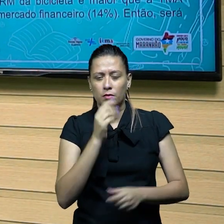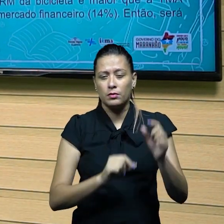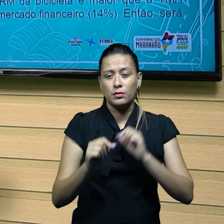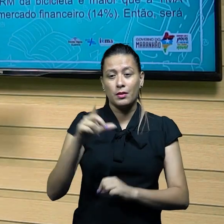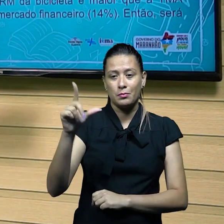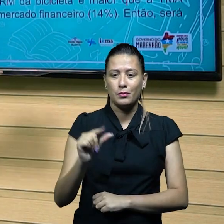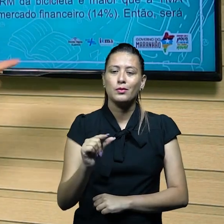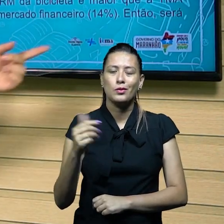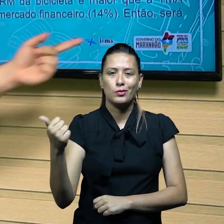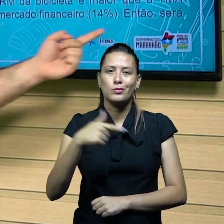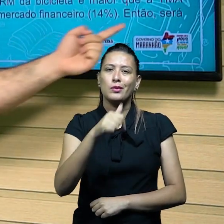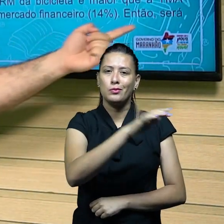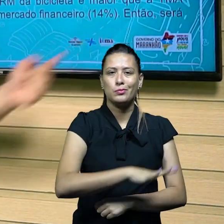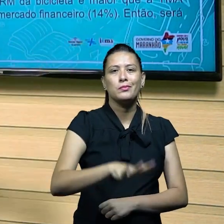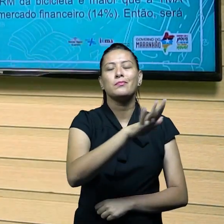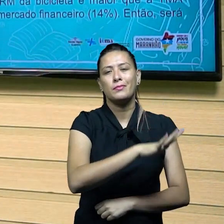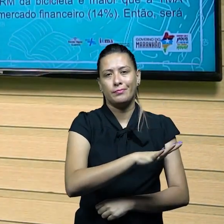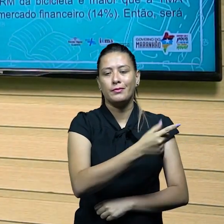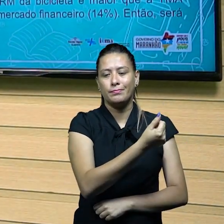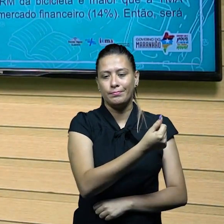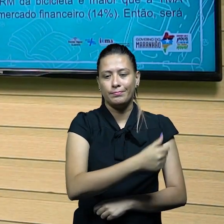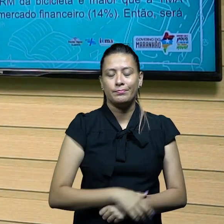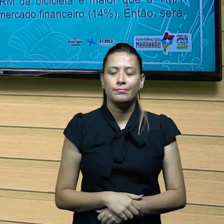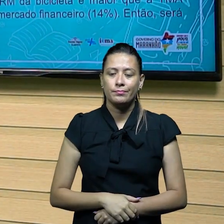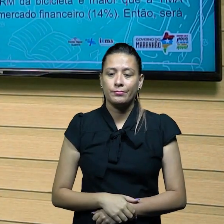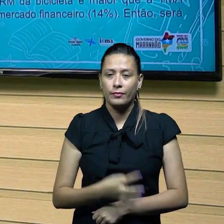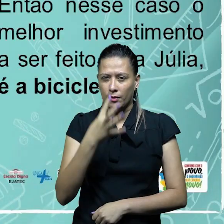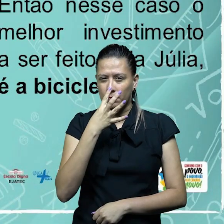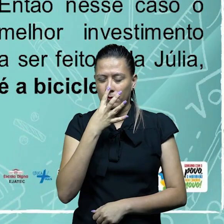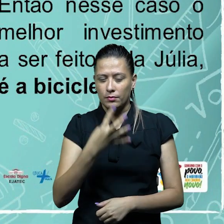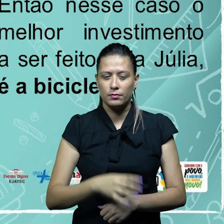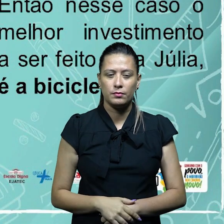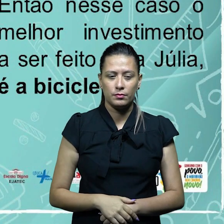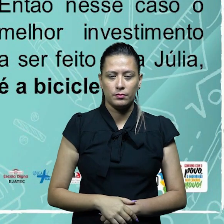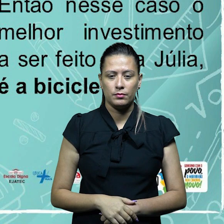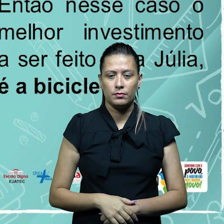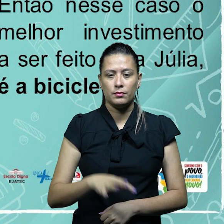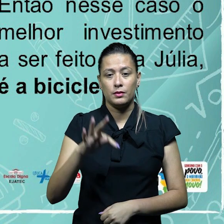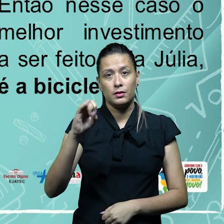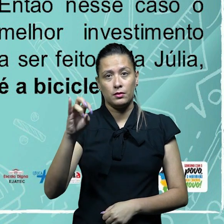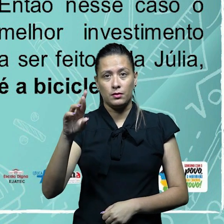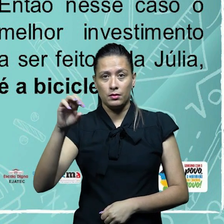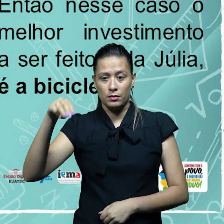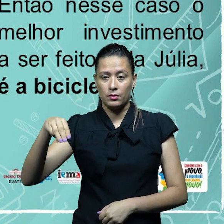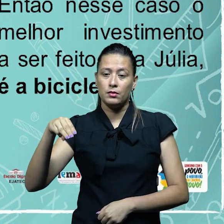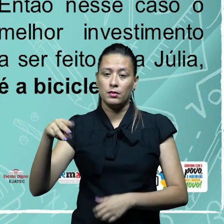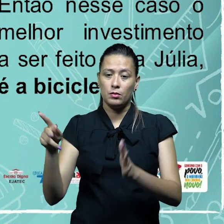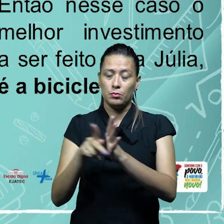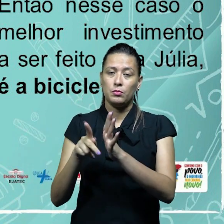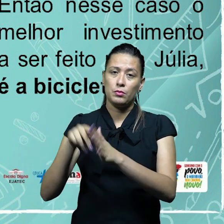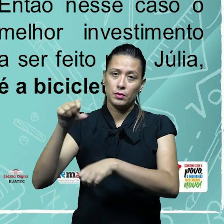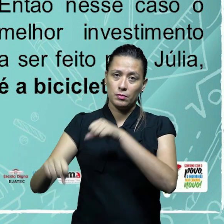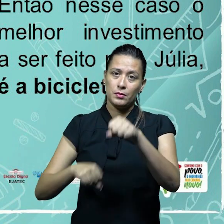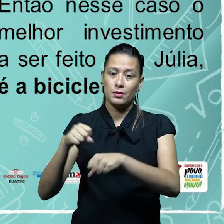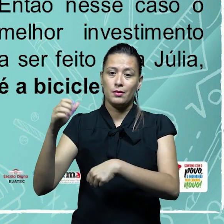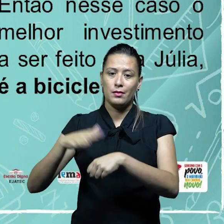Então meu melhor investimento para concluir, pessoal, será investir na bicicleta. Vamos colocar agora para encerrar a nossa situação da Júlia,